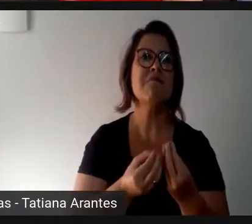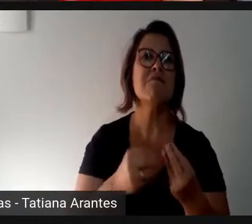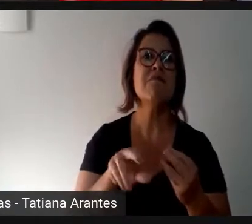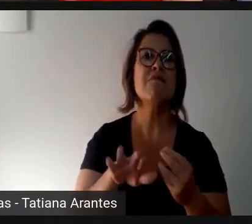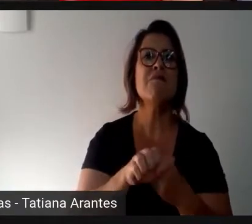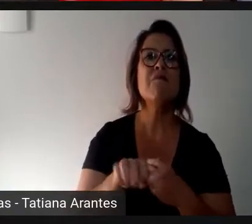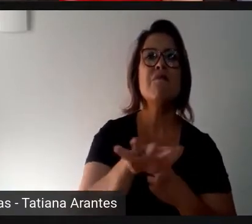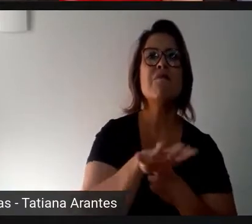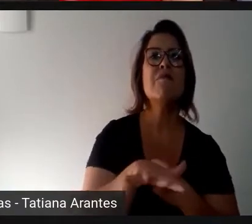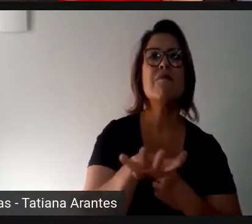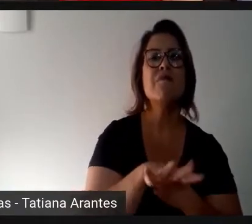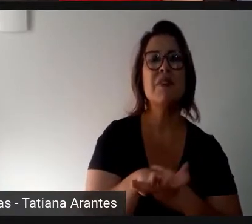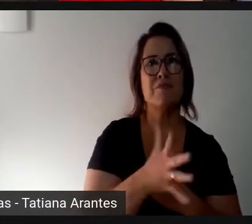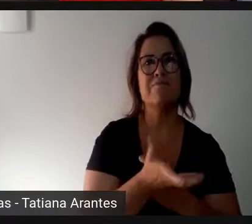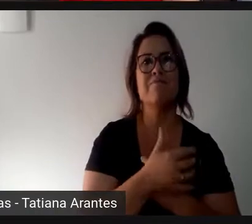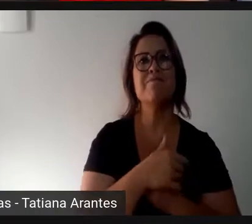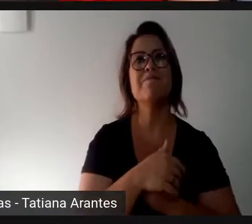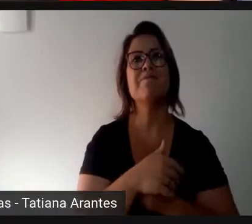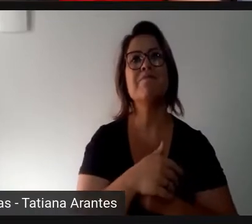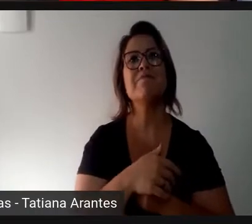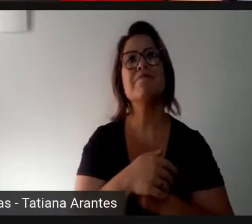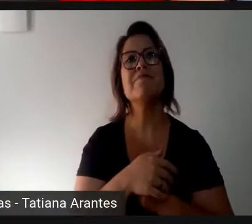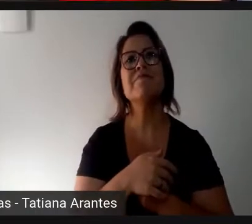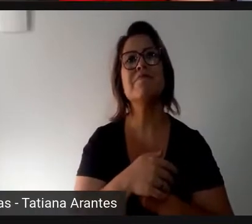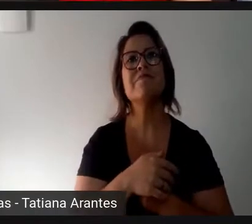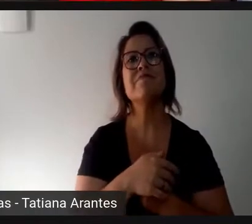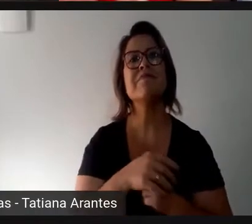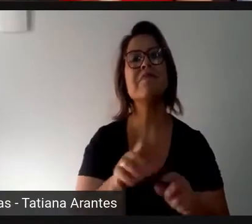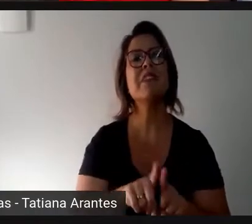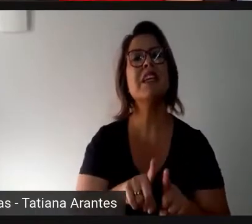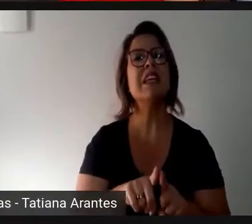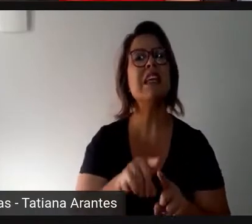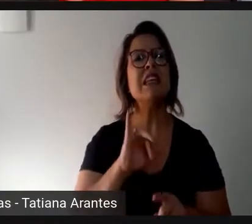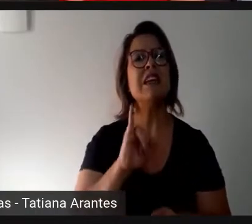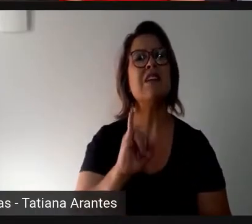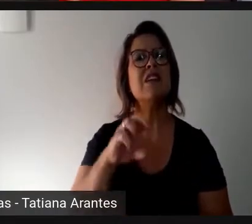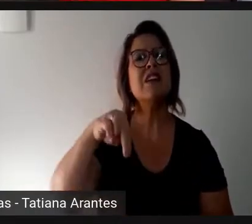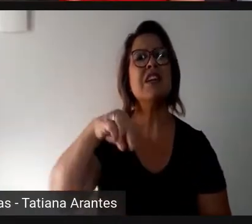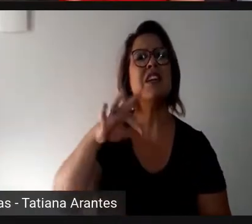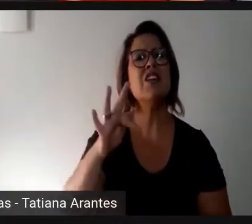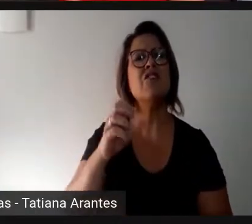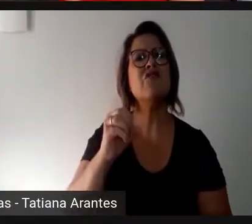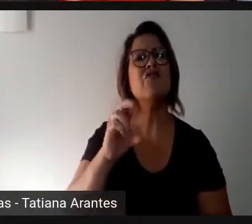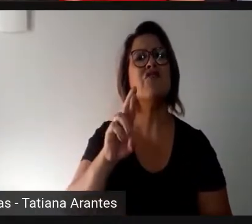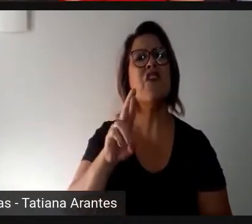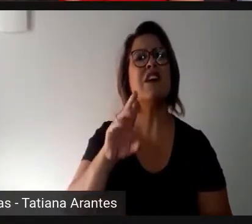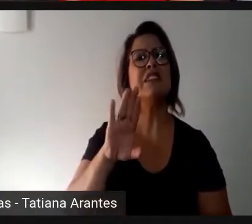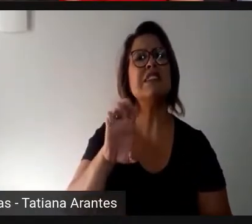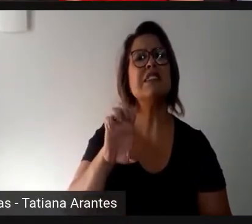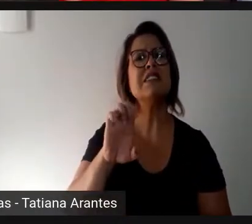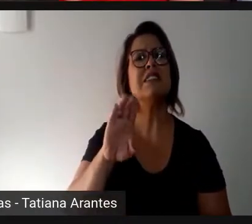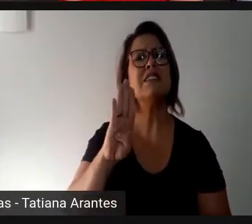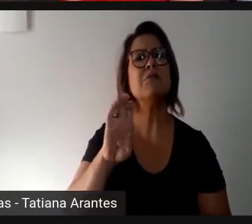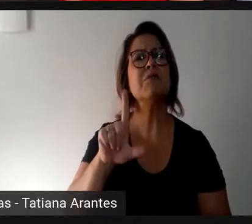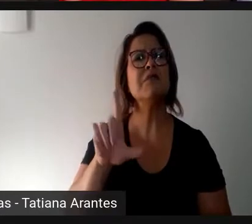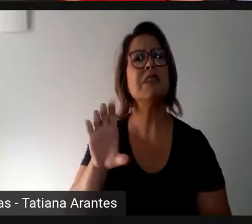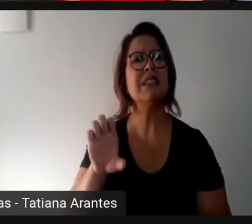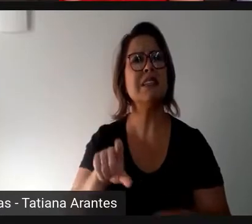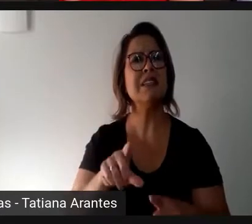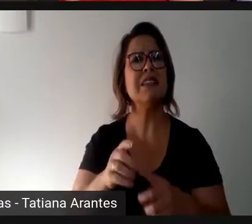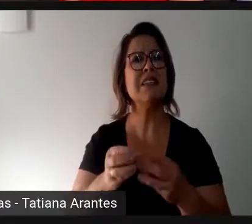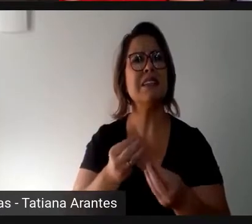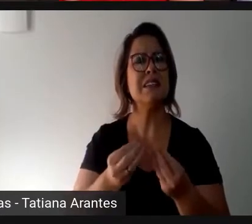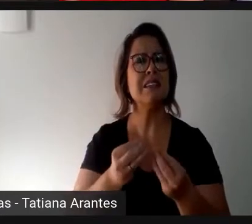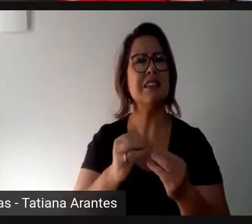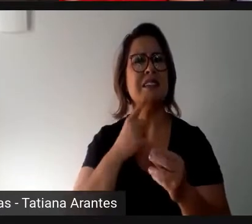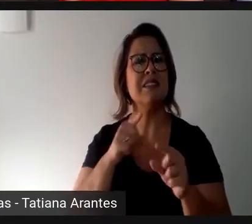chamado enforcement. O que é enforcement? Enforcement não é apenas aplicar a lei. Quando eu tenho o enforcement, eu